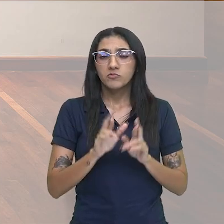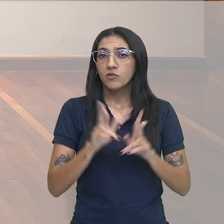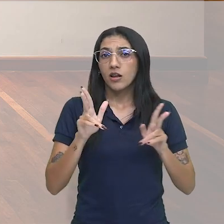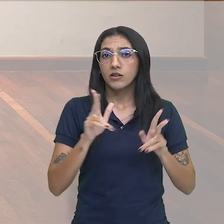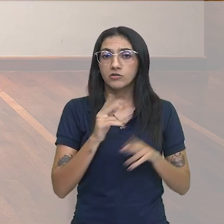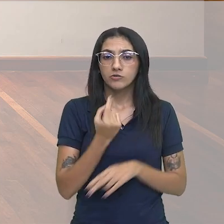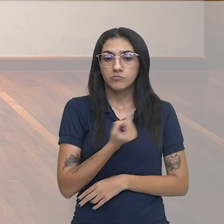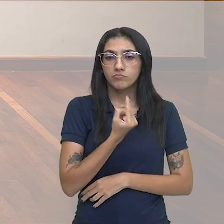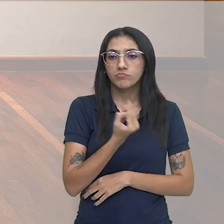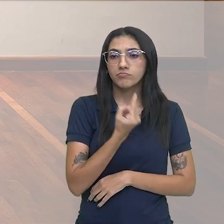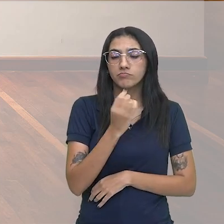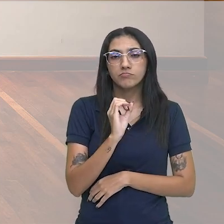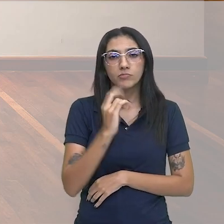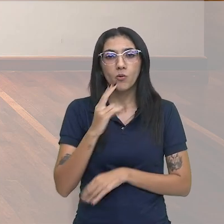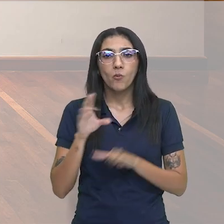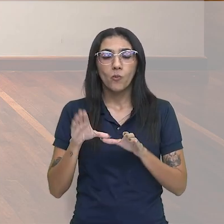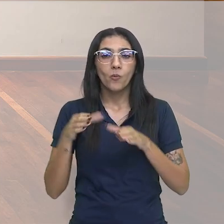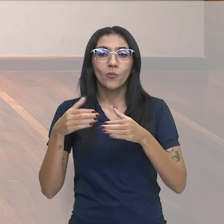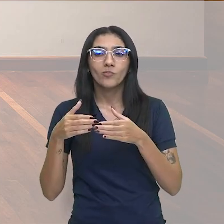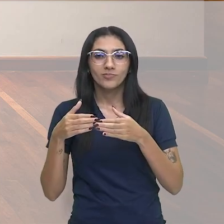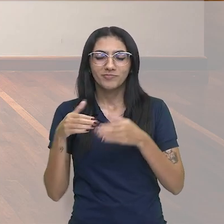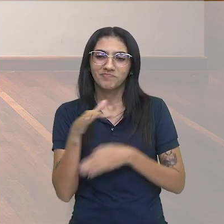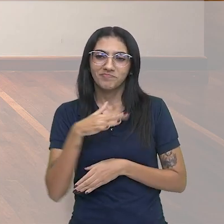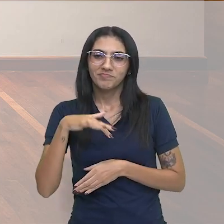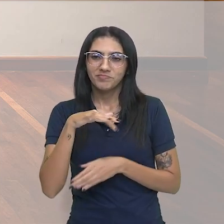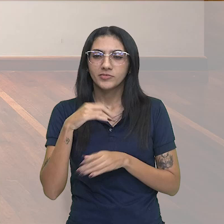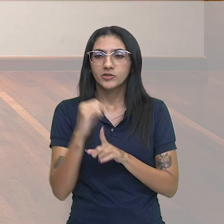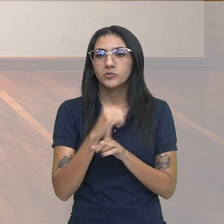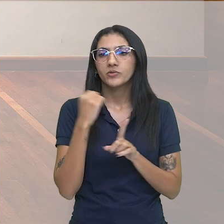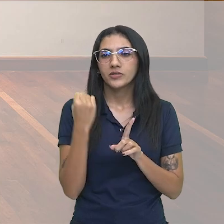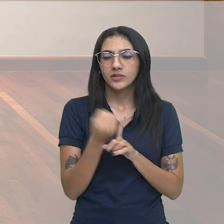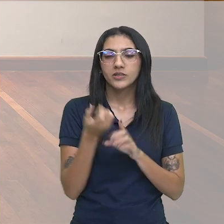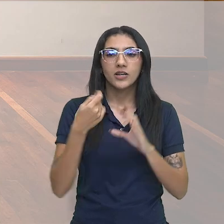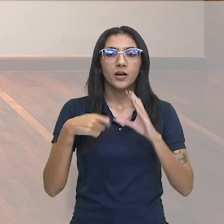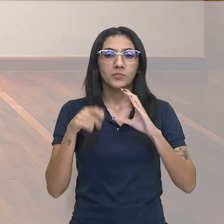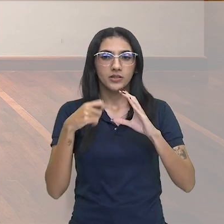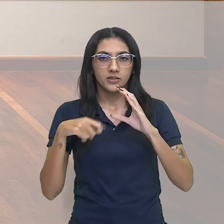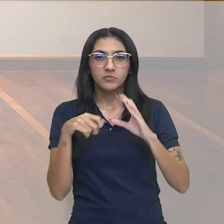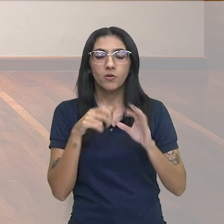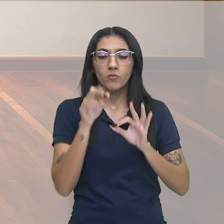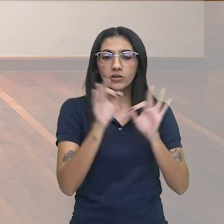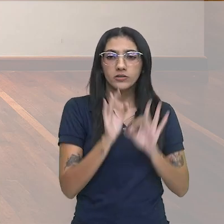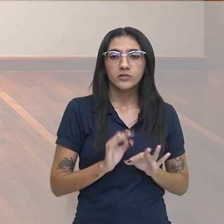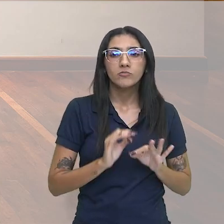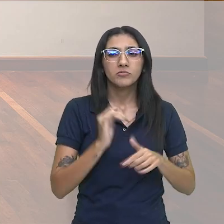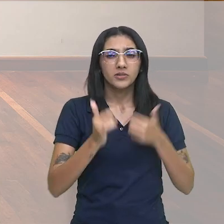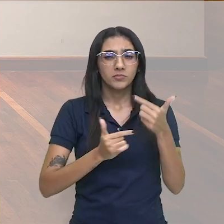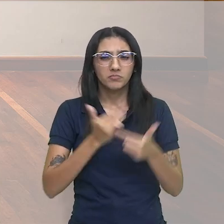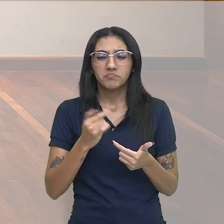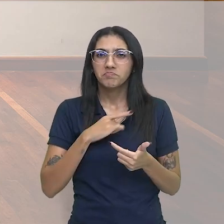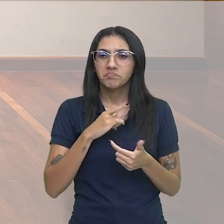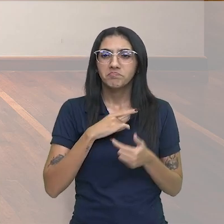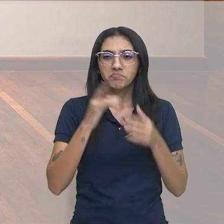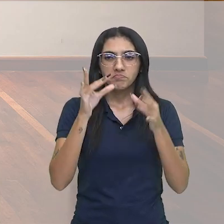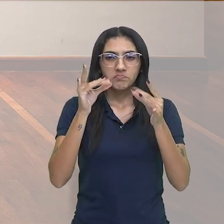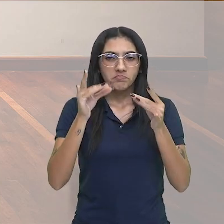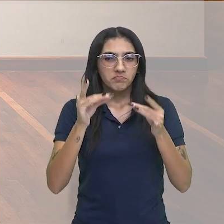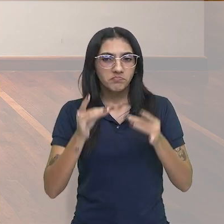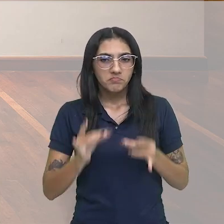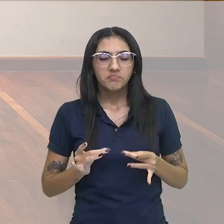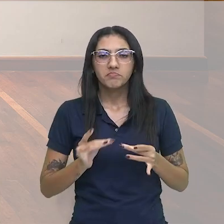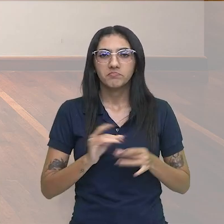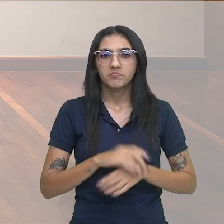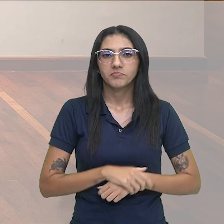social. Está presente na sociedade capitalista, onde a divisão social do trabalho ela é muito mais complexa, ela há